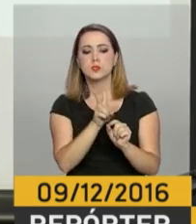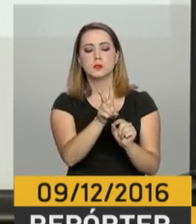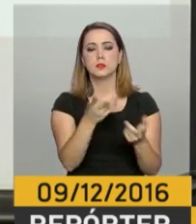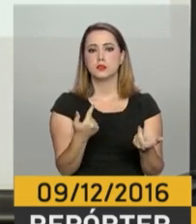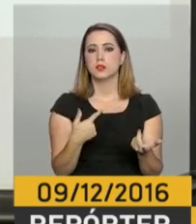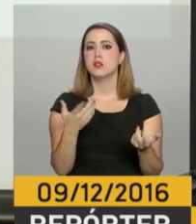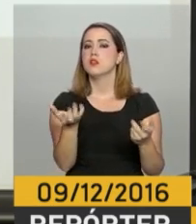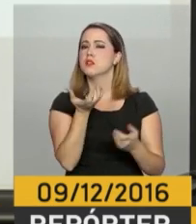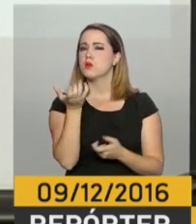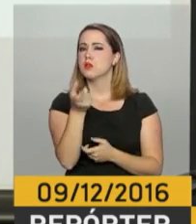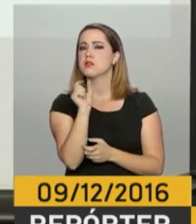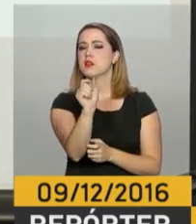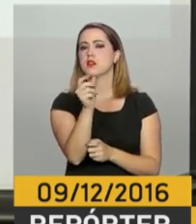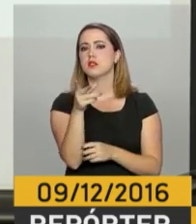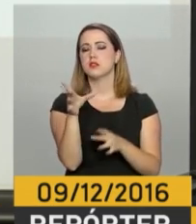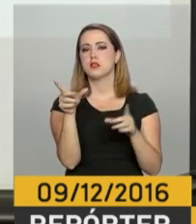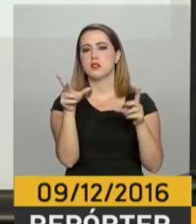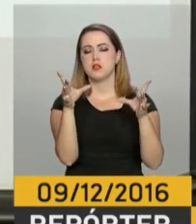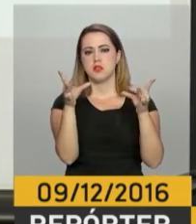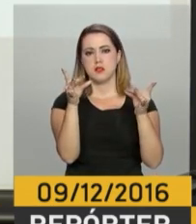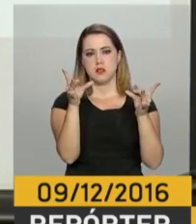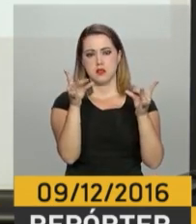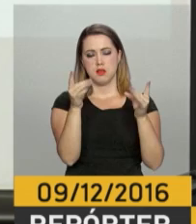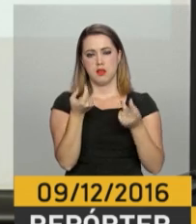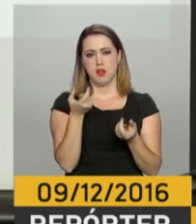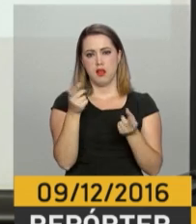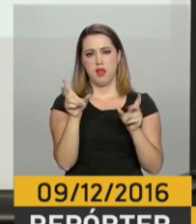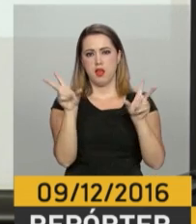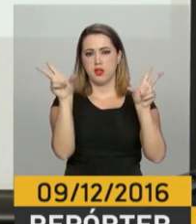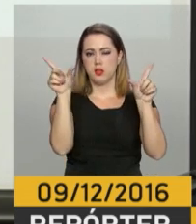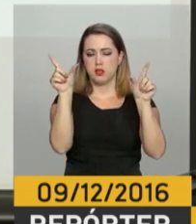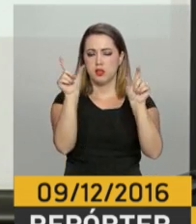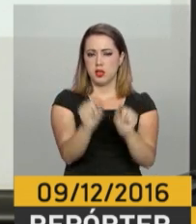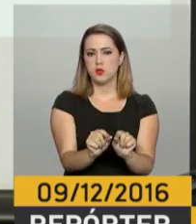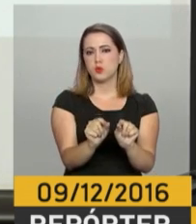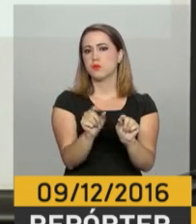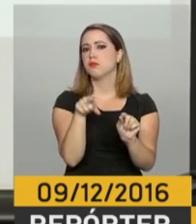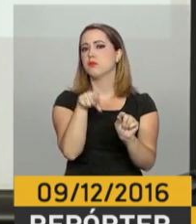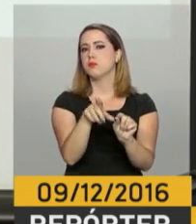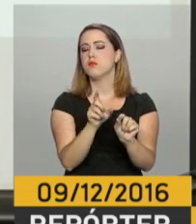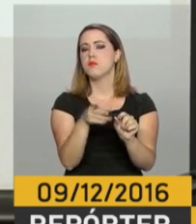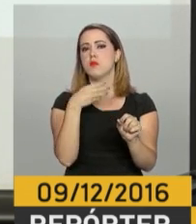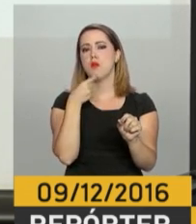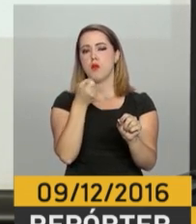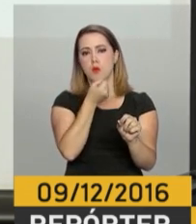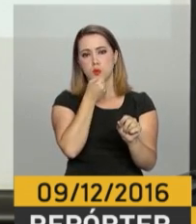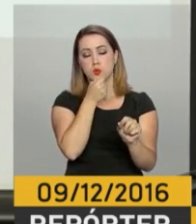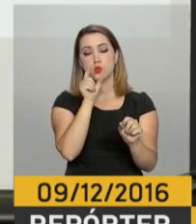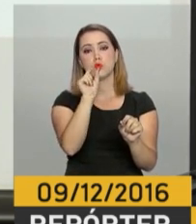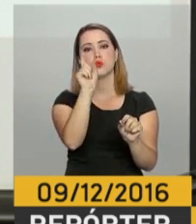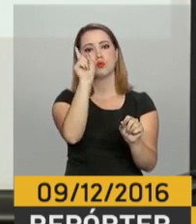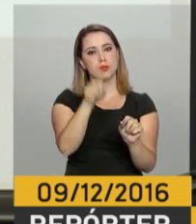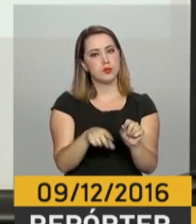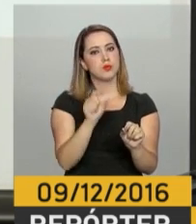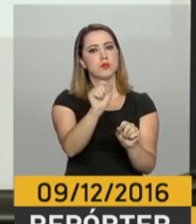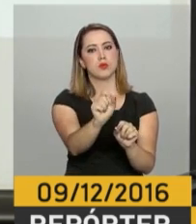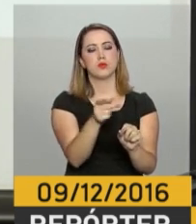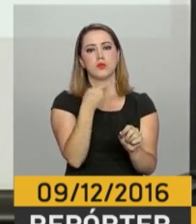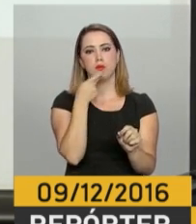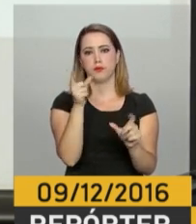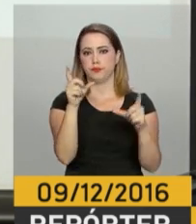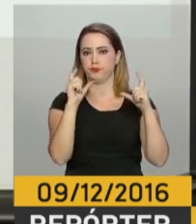uma síntese do discurso do ilustre presidente do Banco do Nordeste, eu diria que a síntese está na seguinte